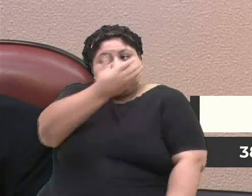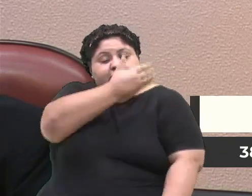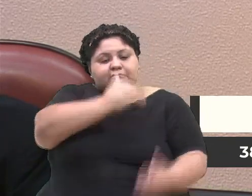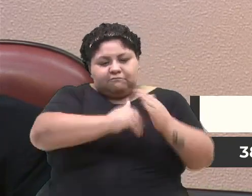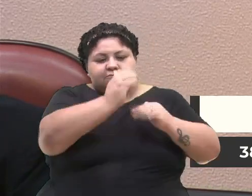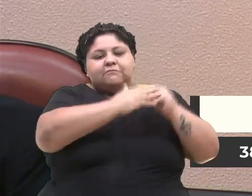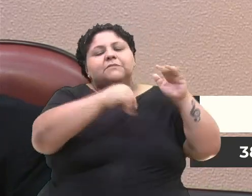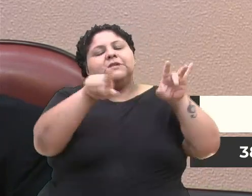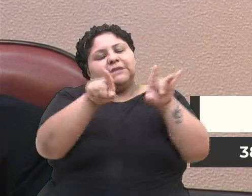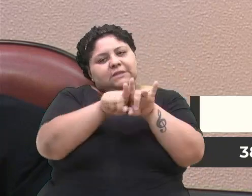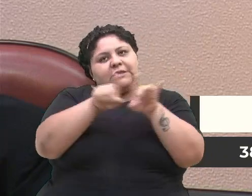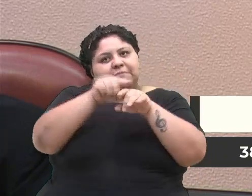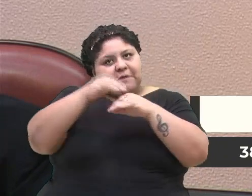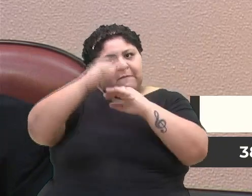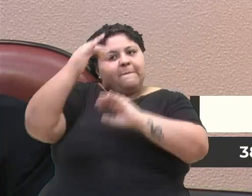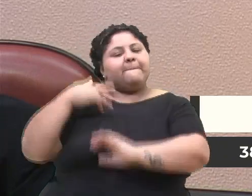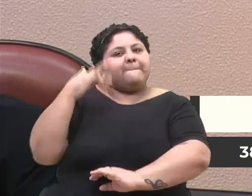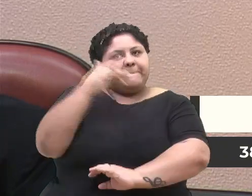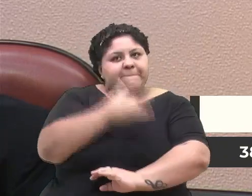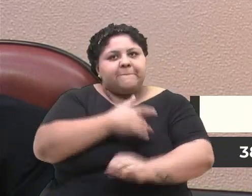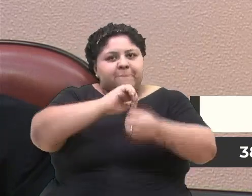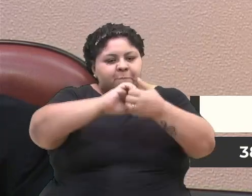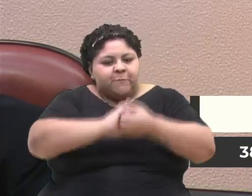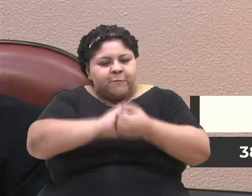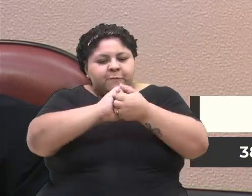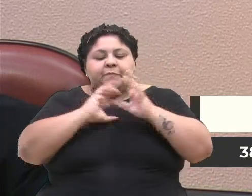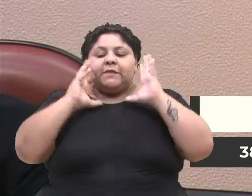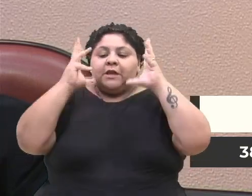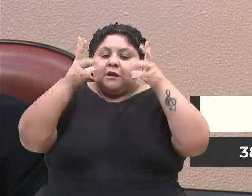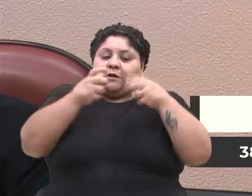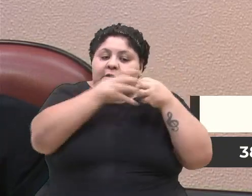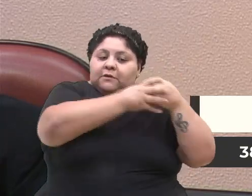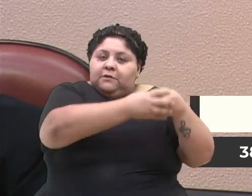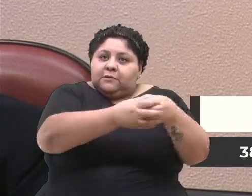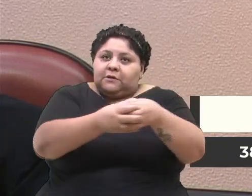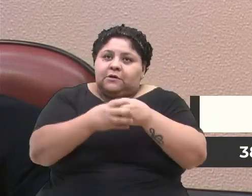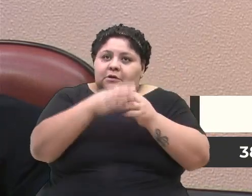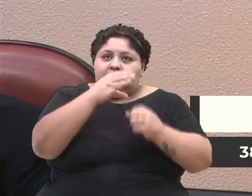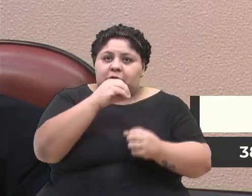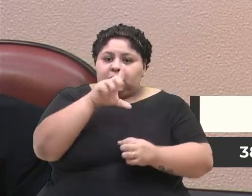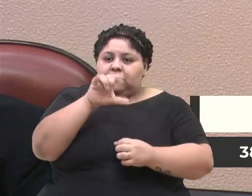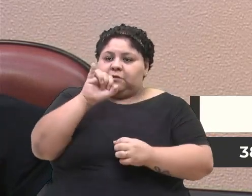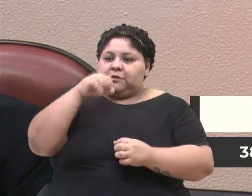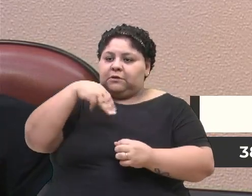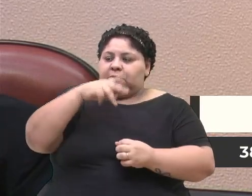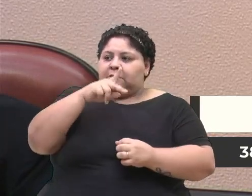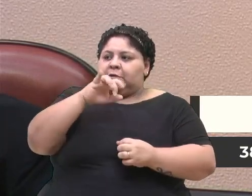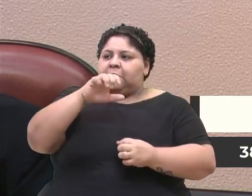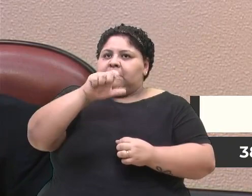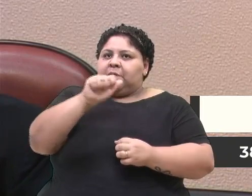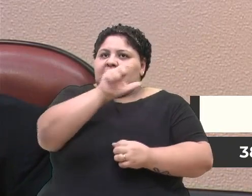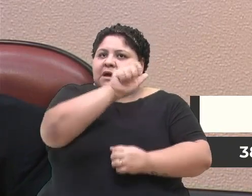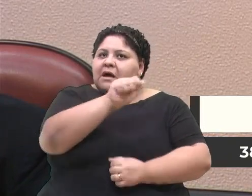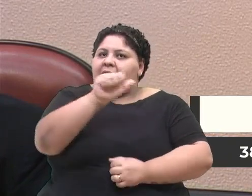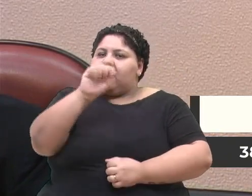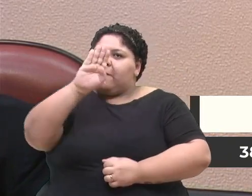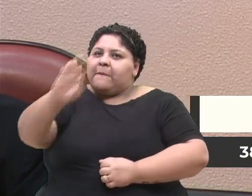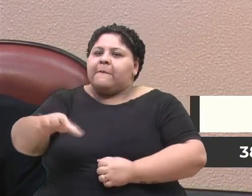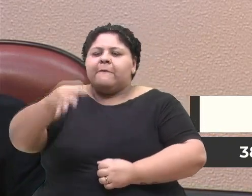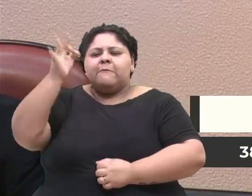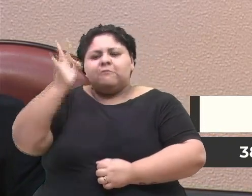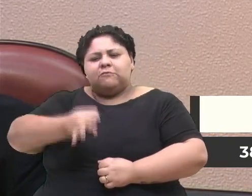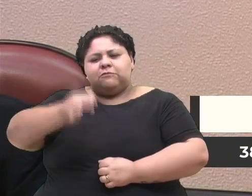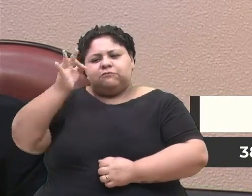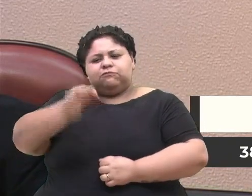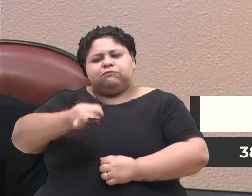mais saúde. Felicito a toda a equipe do Olímpia AABB Futsal pelo excelente